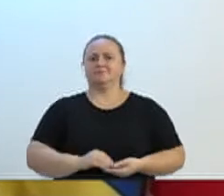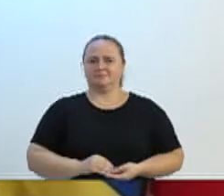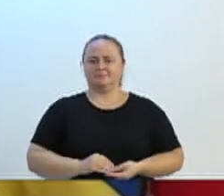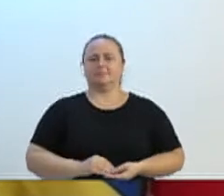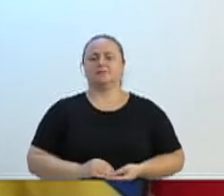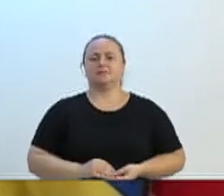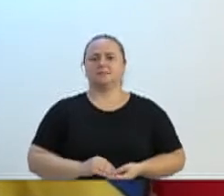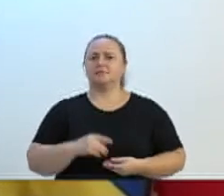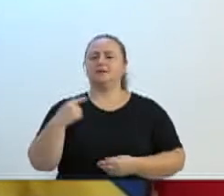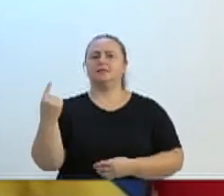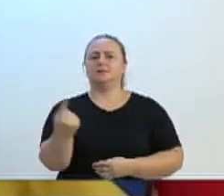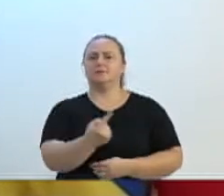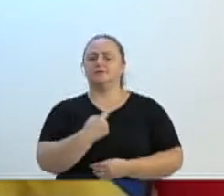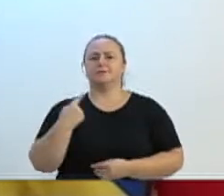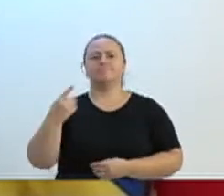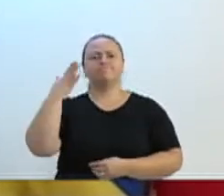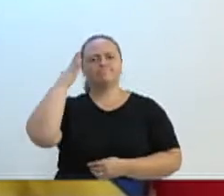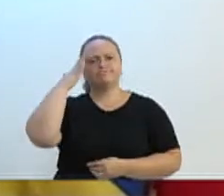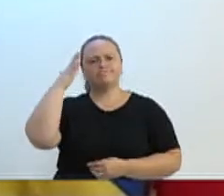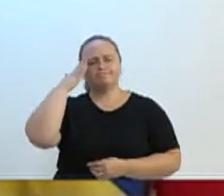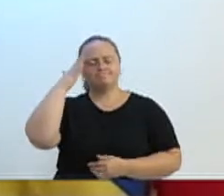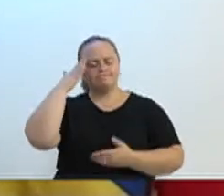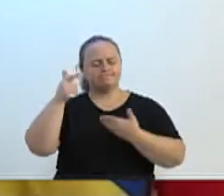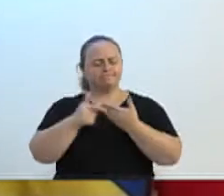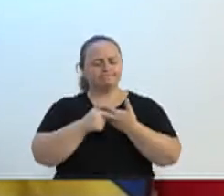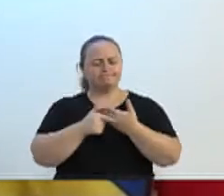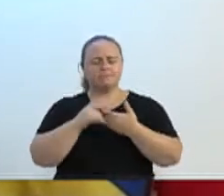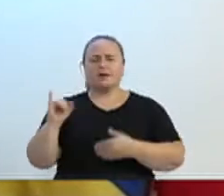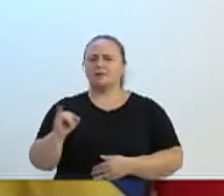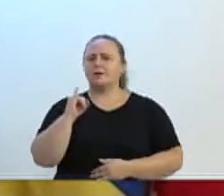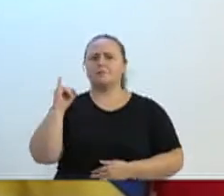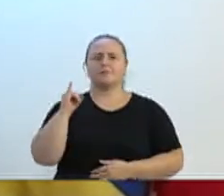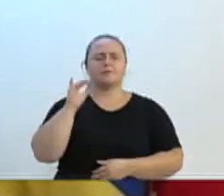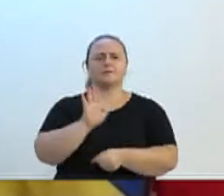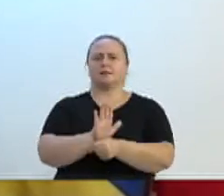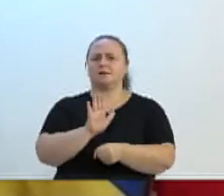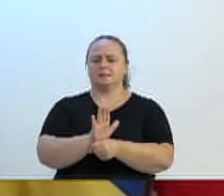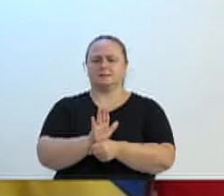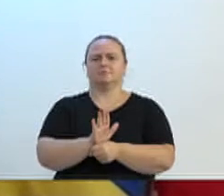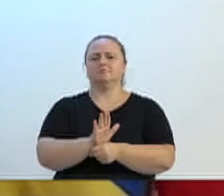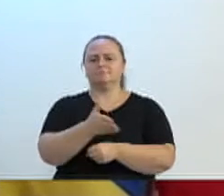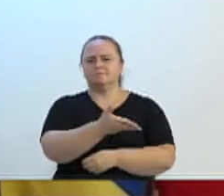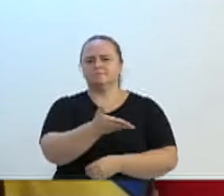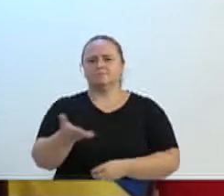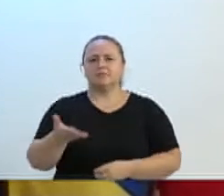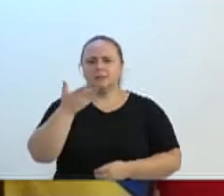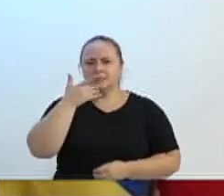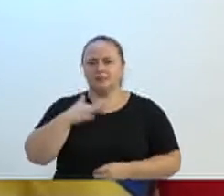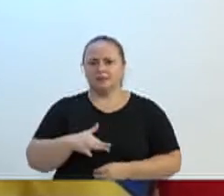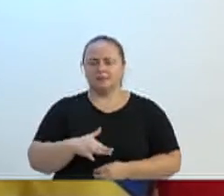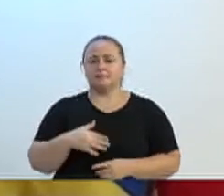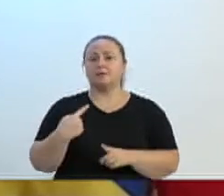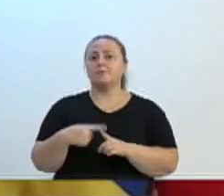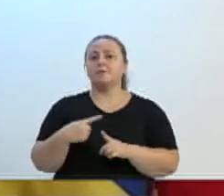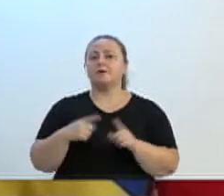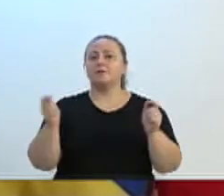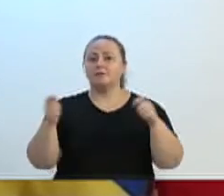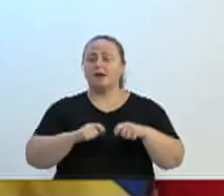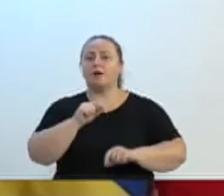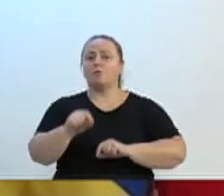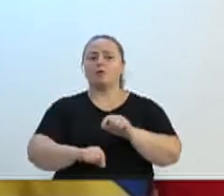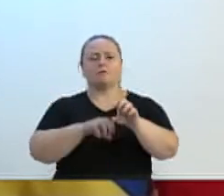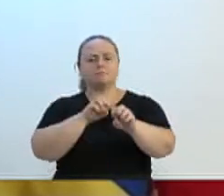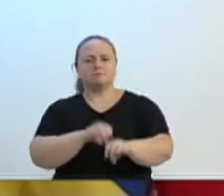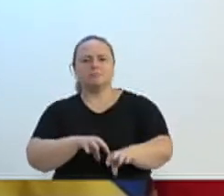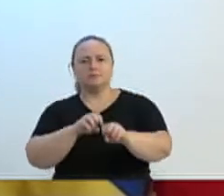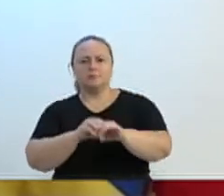um papel fundamental na formação das crianças, principalmente porque podemos ensinar e reforçar hábitos de